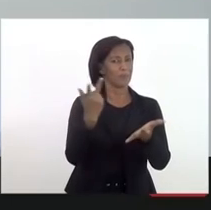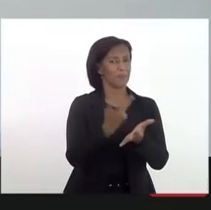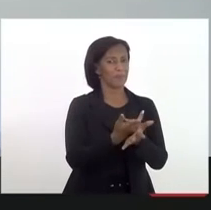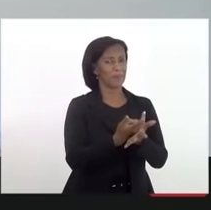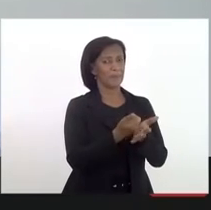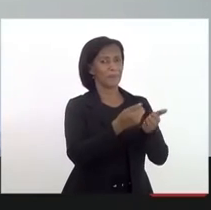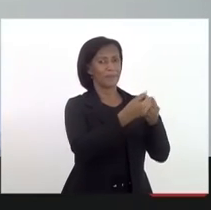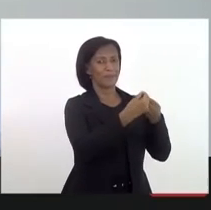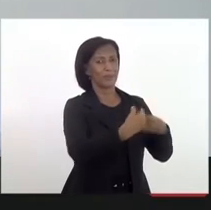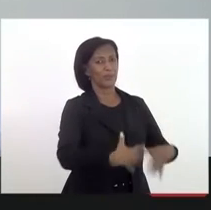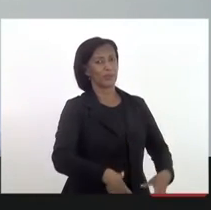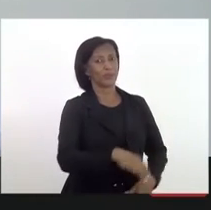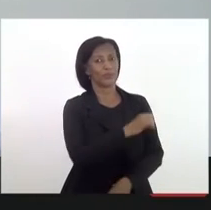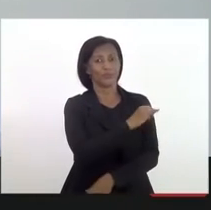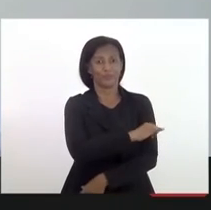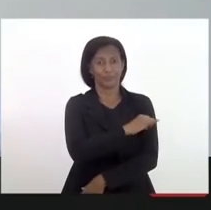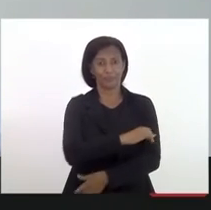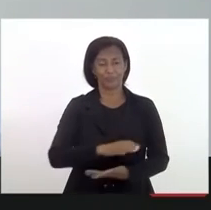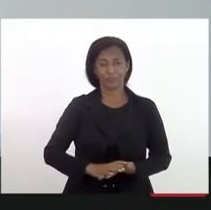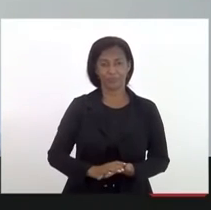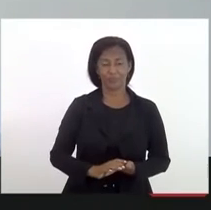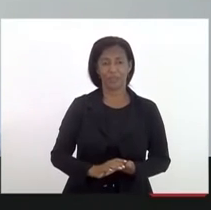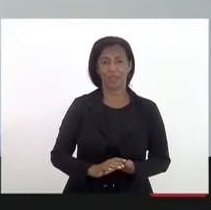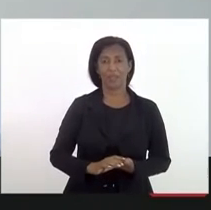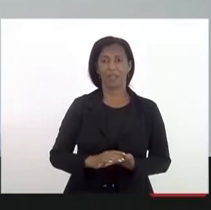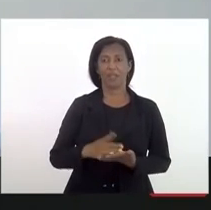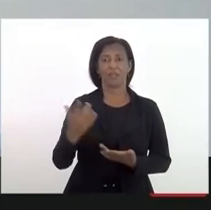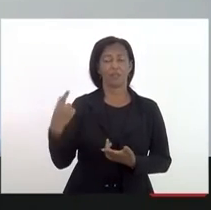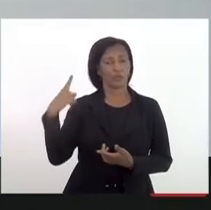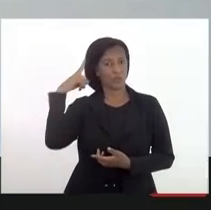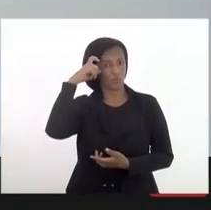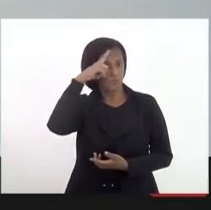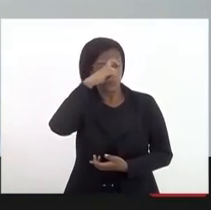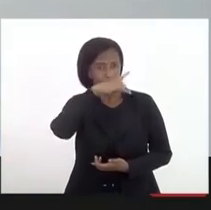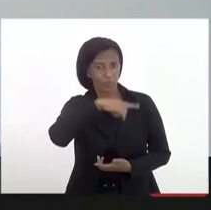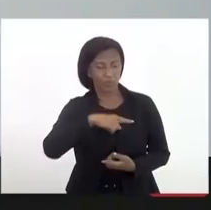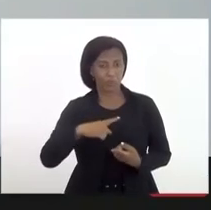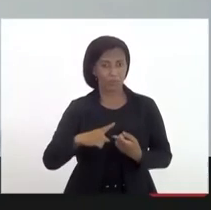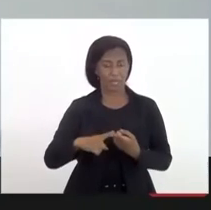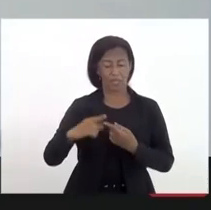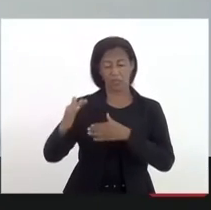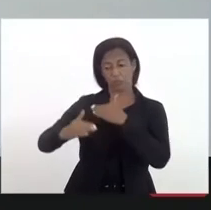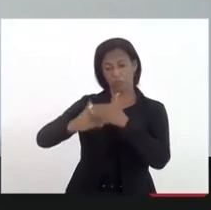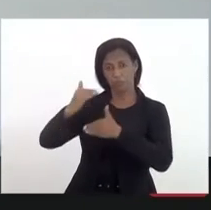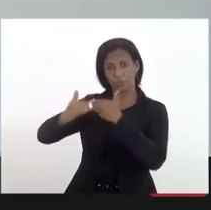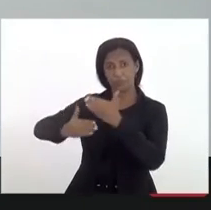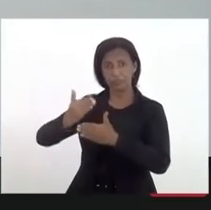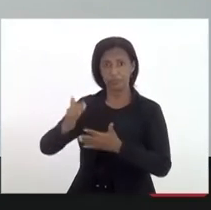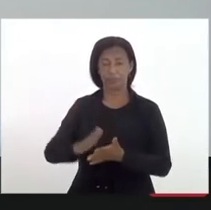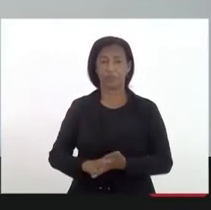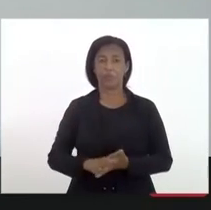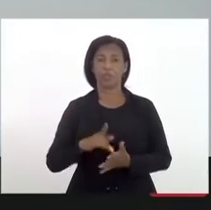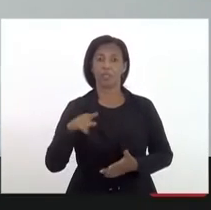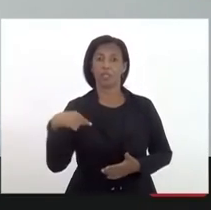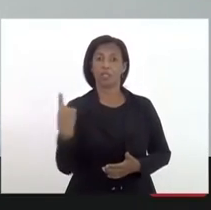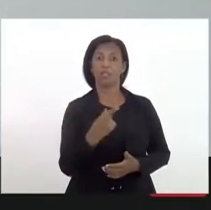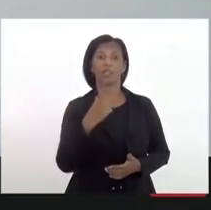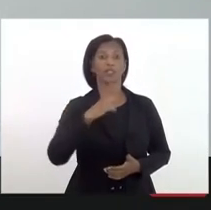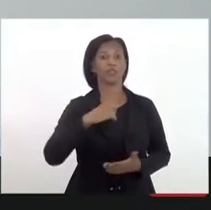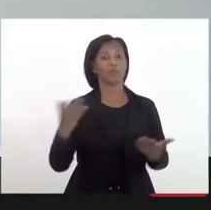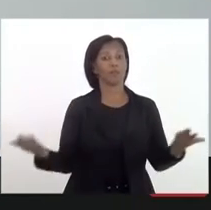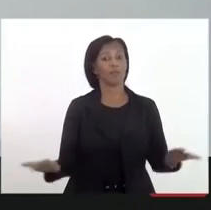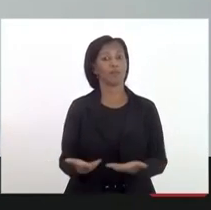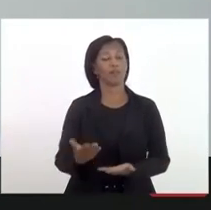Rio, trouxeram evasão de divisas, trouxeram dificuldades ao nosso desenvolvimento. E nós temos agora uma